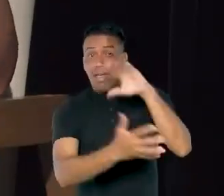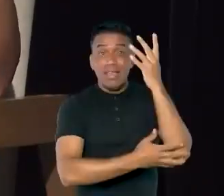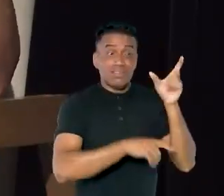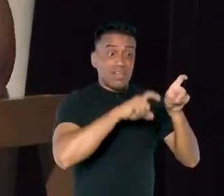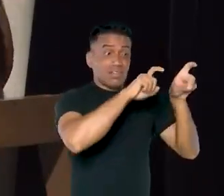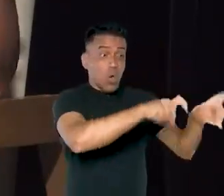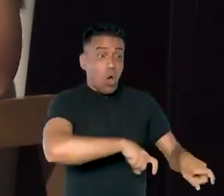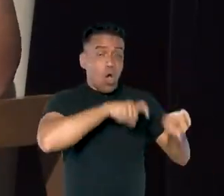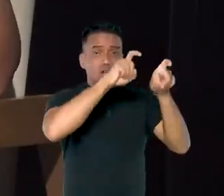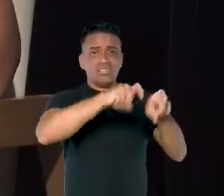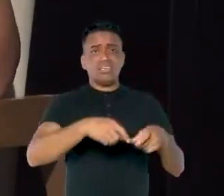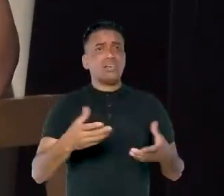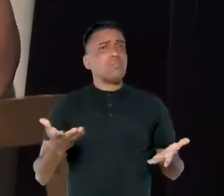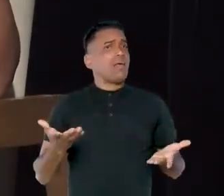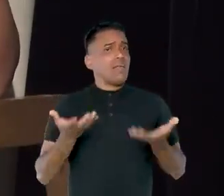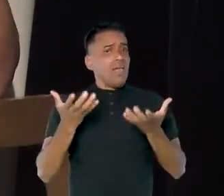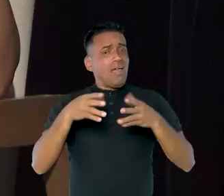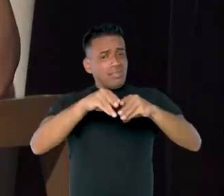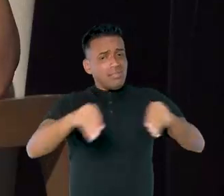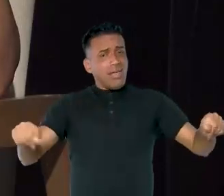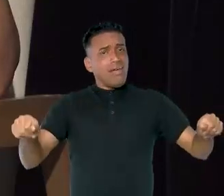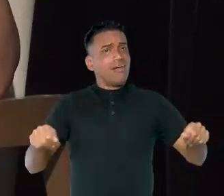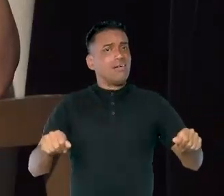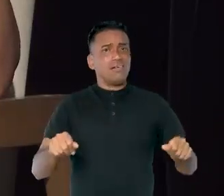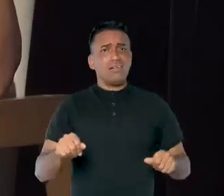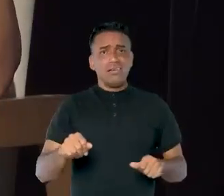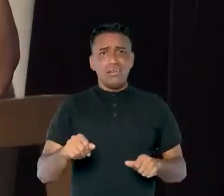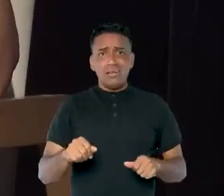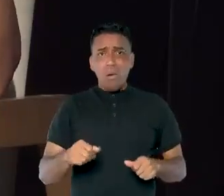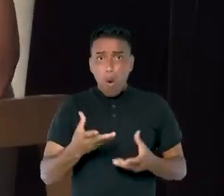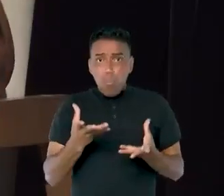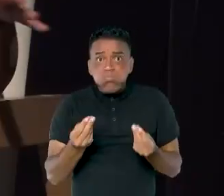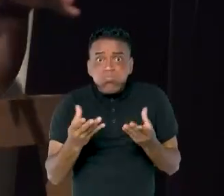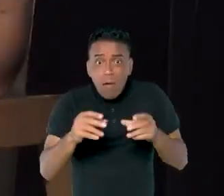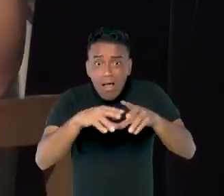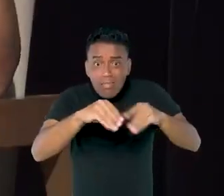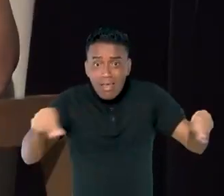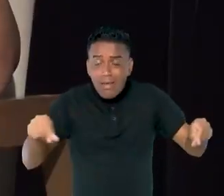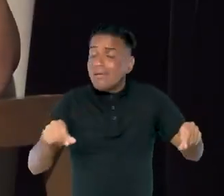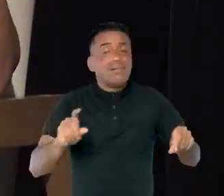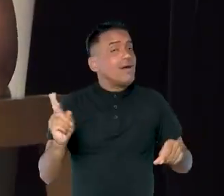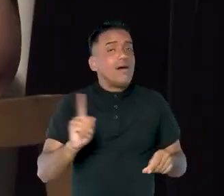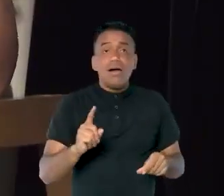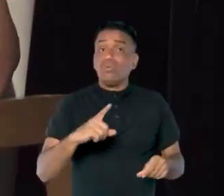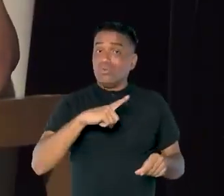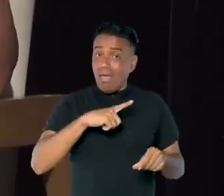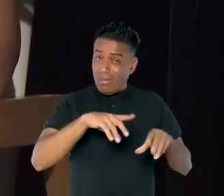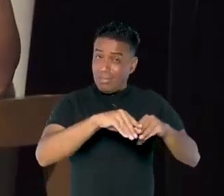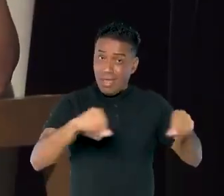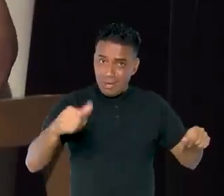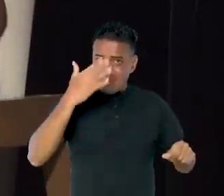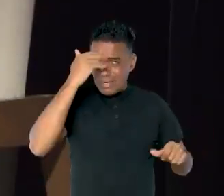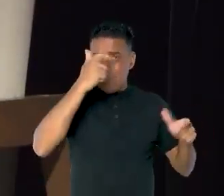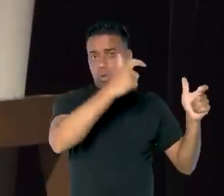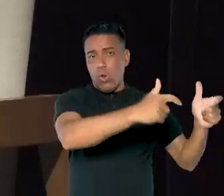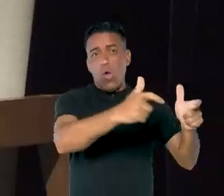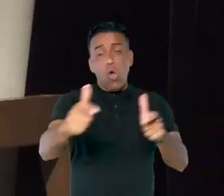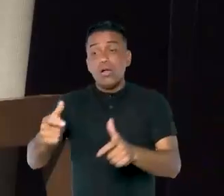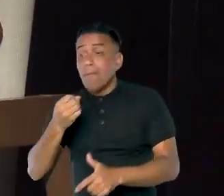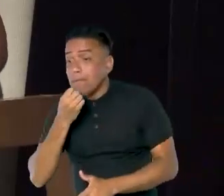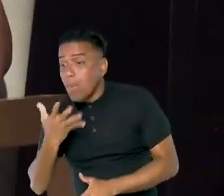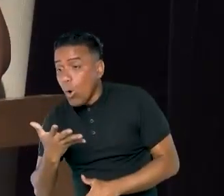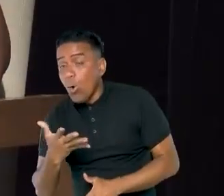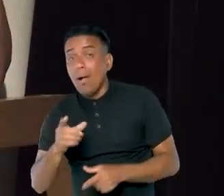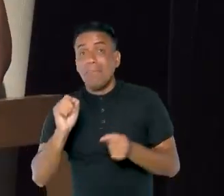roça. Para que querem tanta terra? Ninguém tem muita terra. Porque a terra que a gente tem, a gente sabe aonde é terra boa para